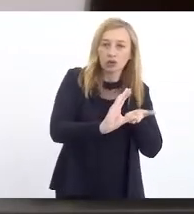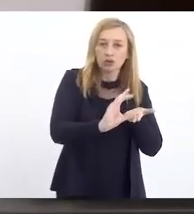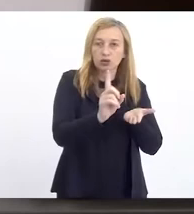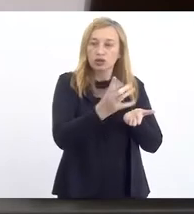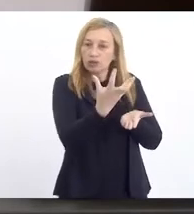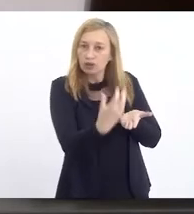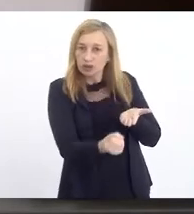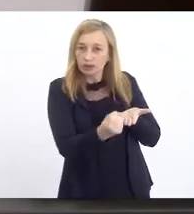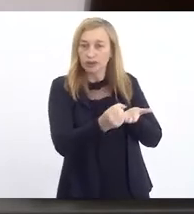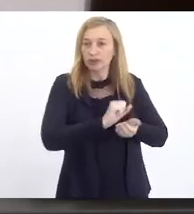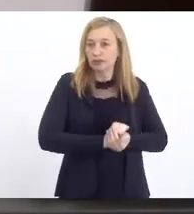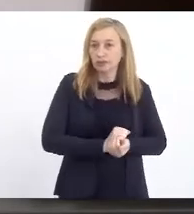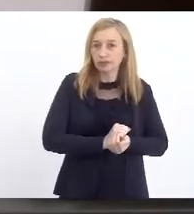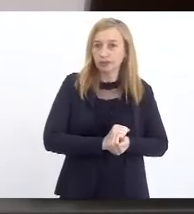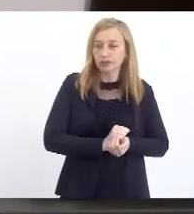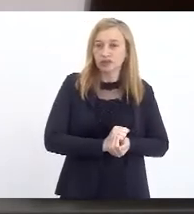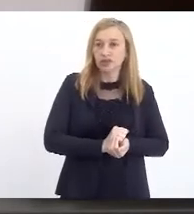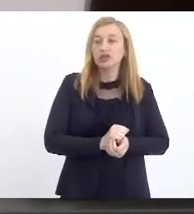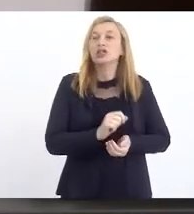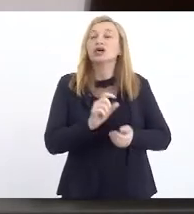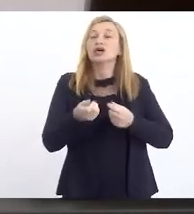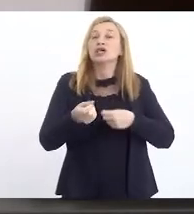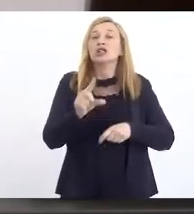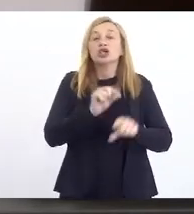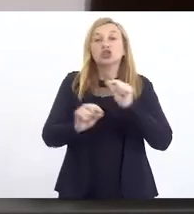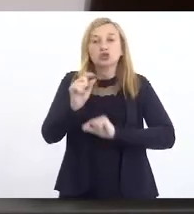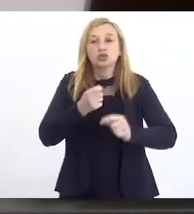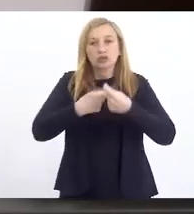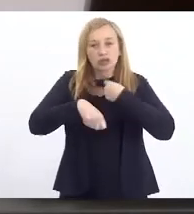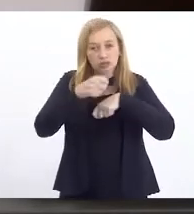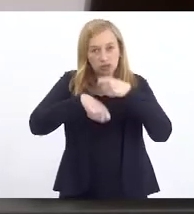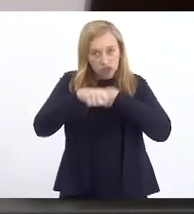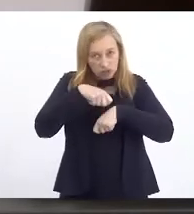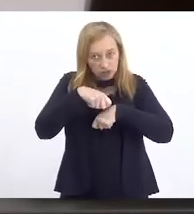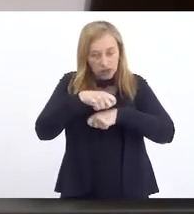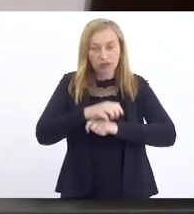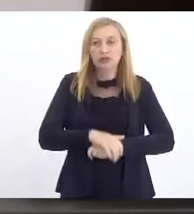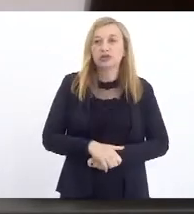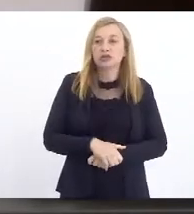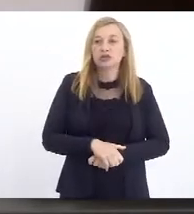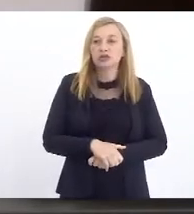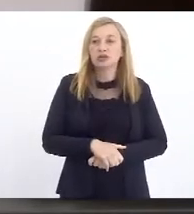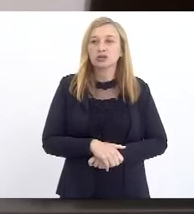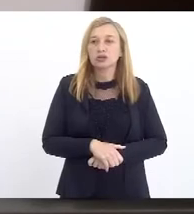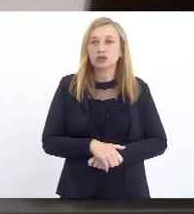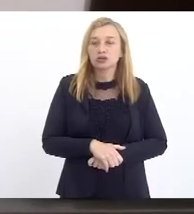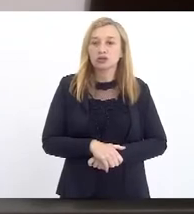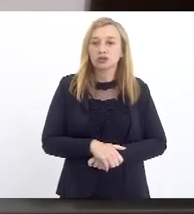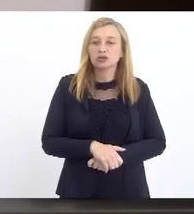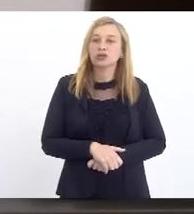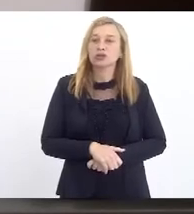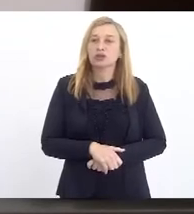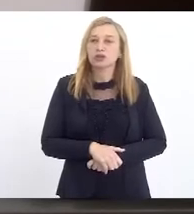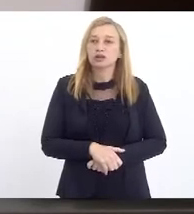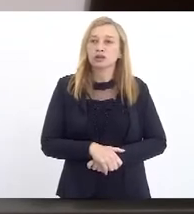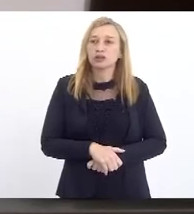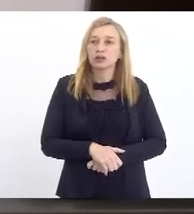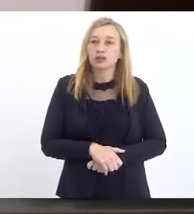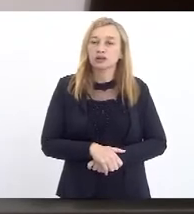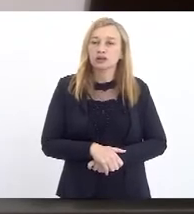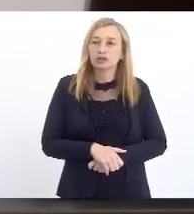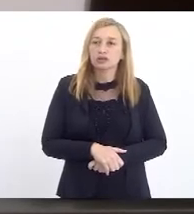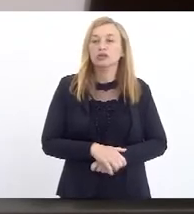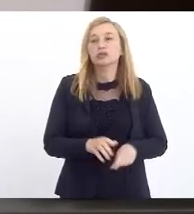recolhidos. Decisões administrativas, né, são os contenciosos, também